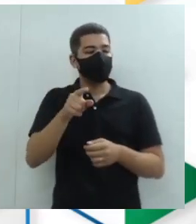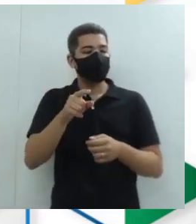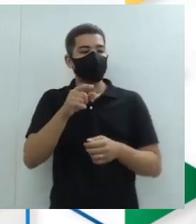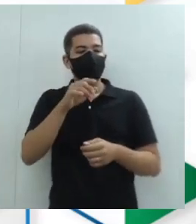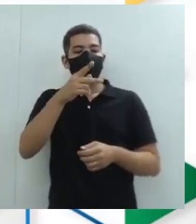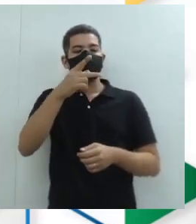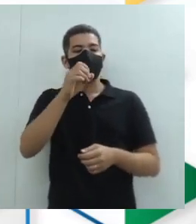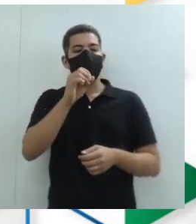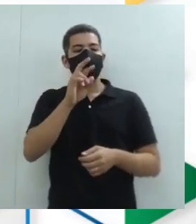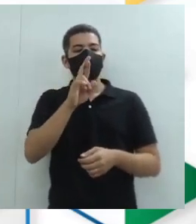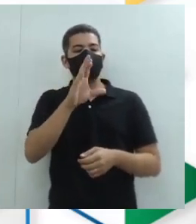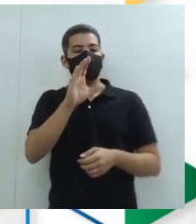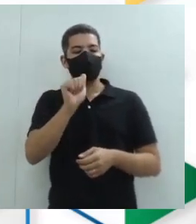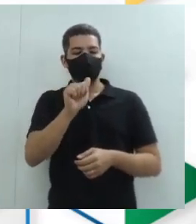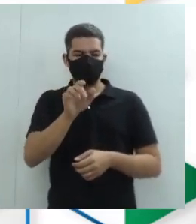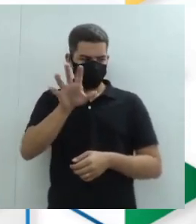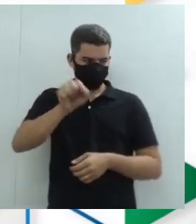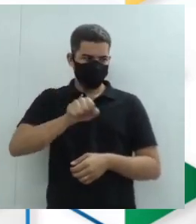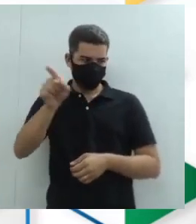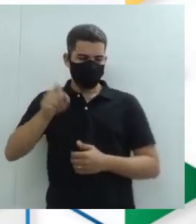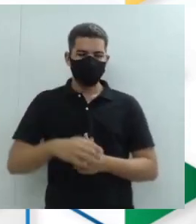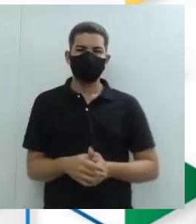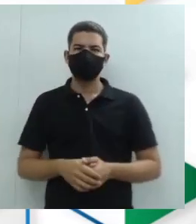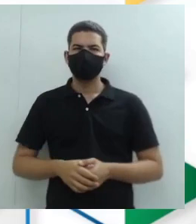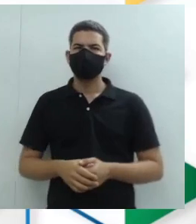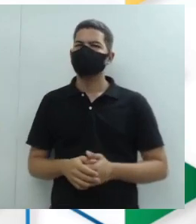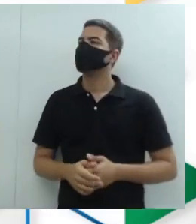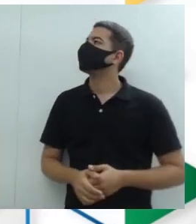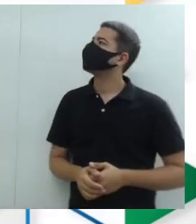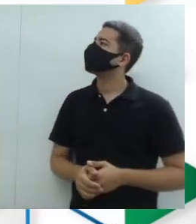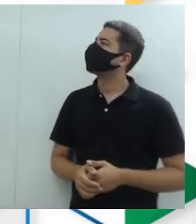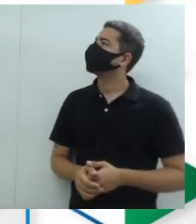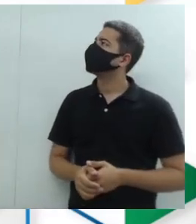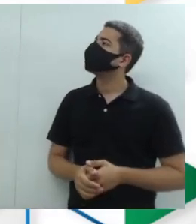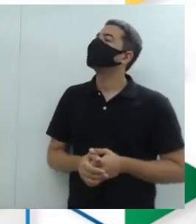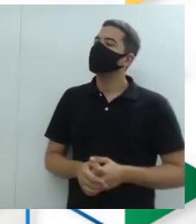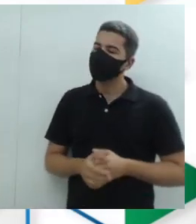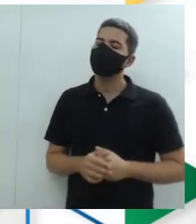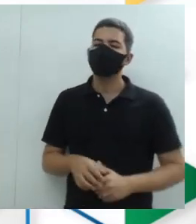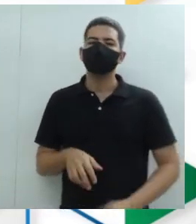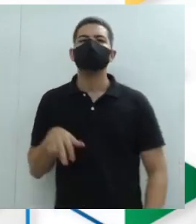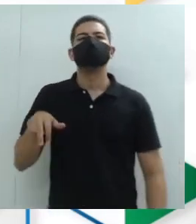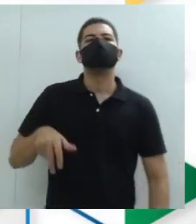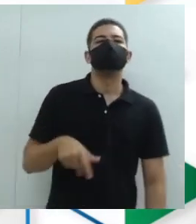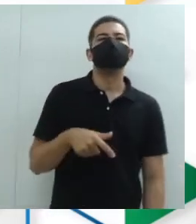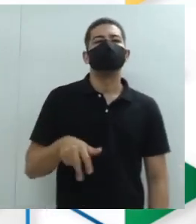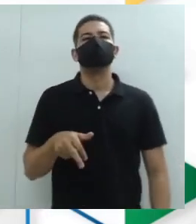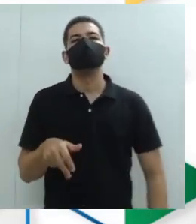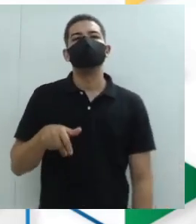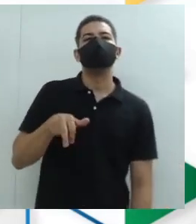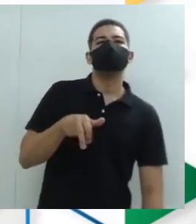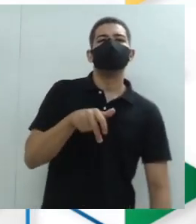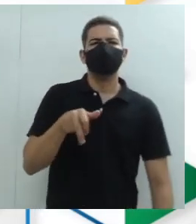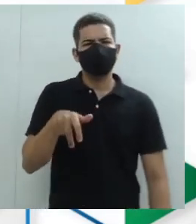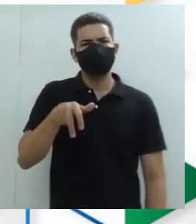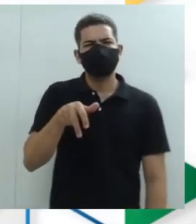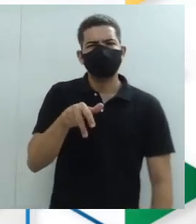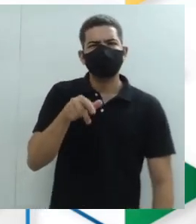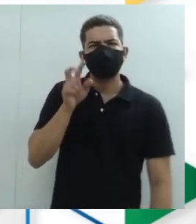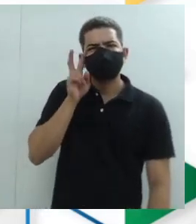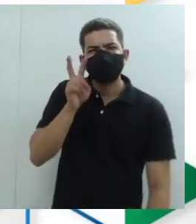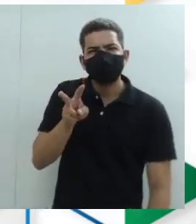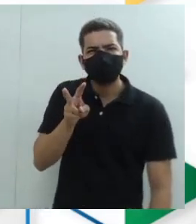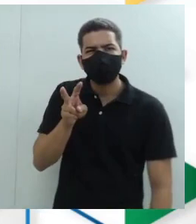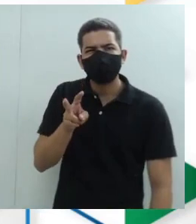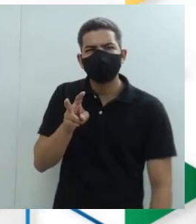a criança sai, faz o que o pai pediu, na concepção dela, na ideia dela, no que ela tinha entendido.